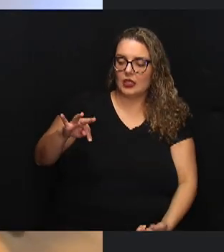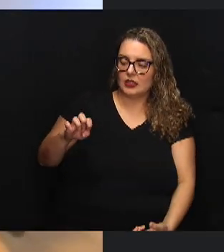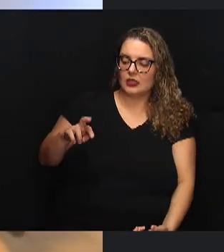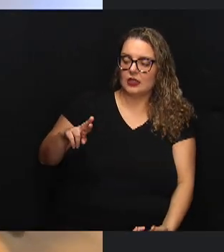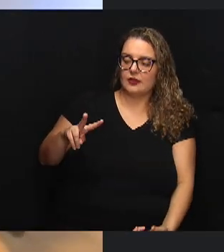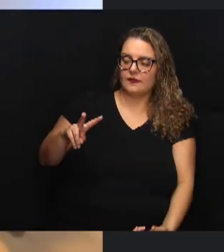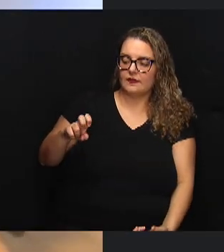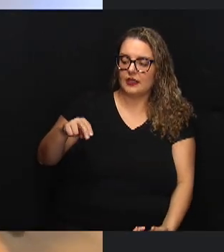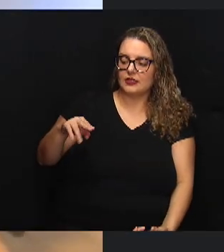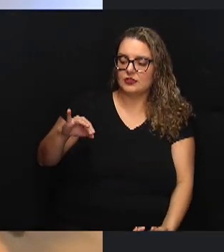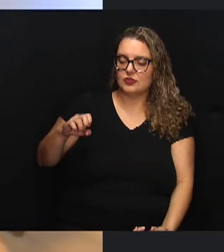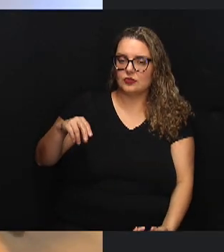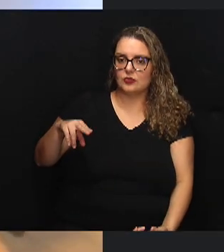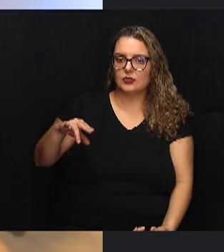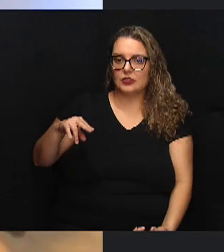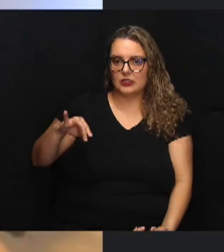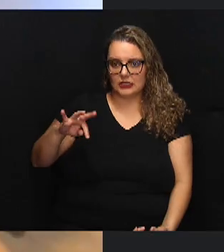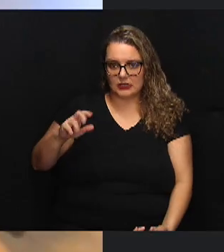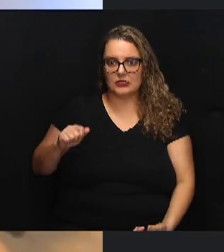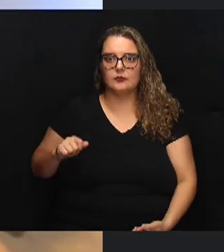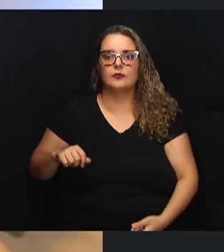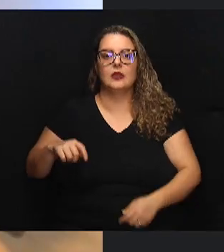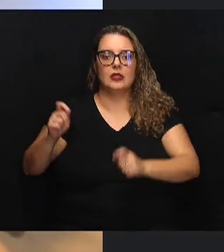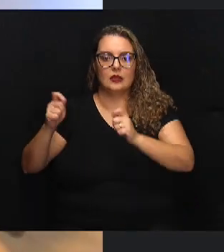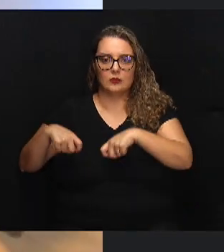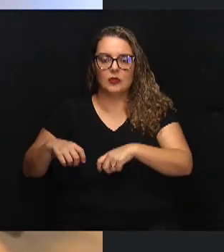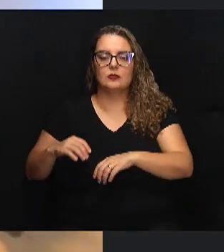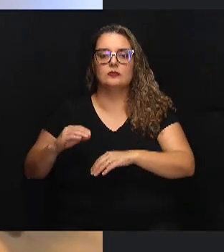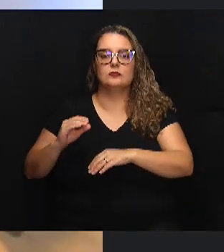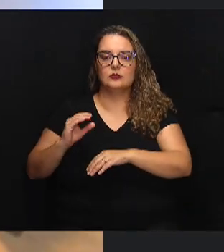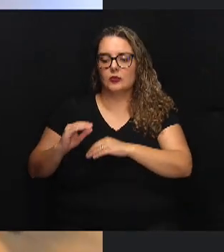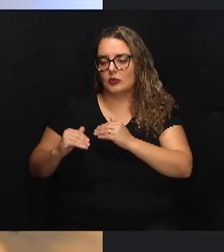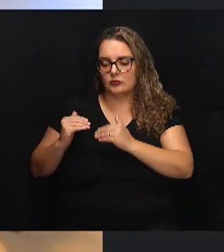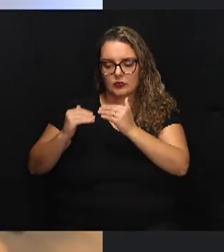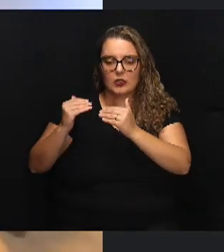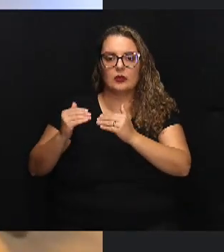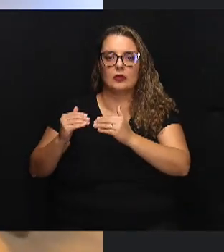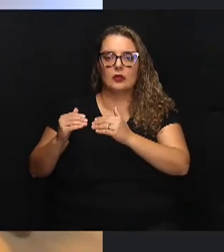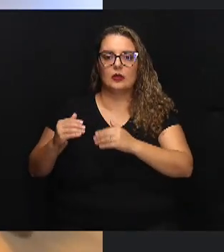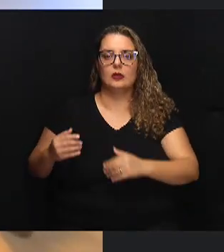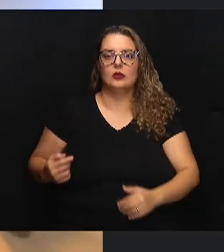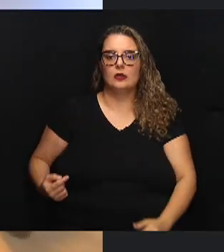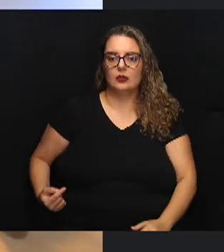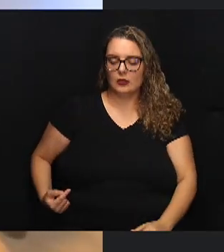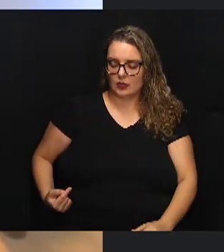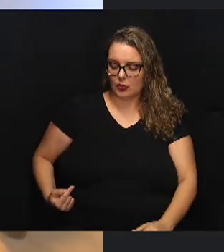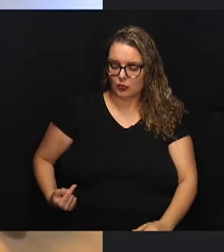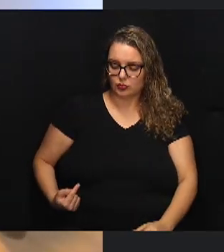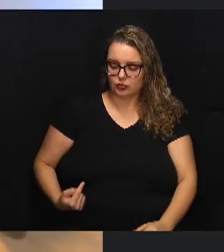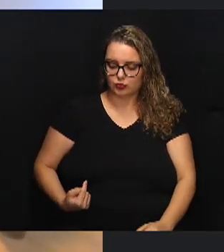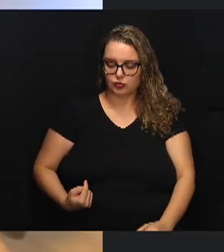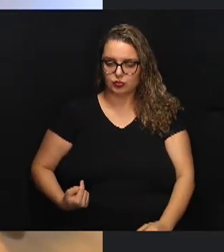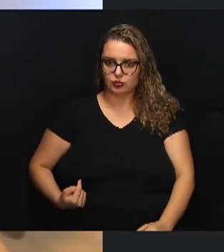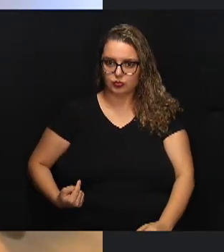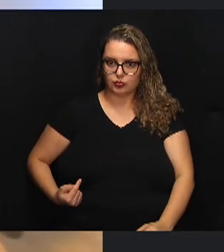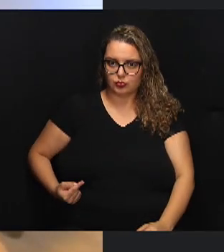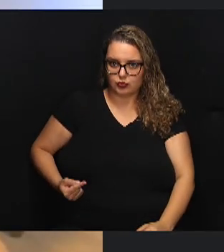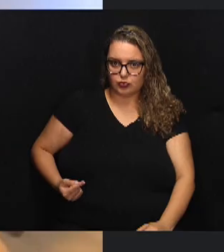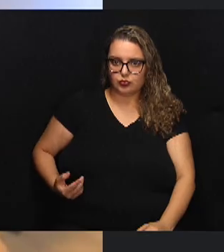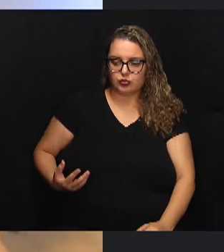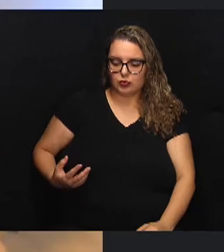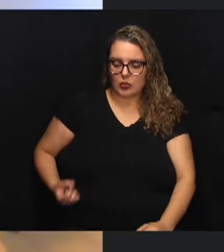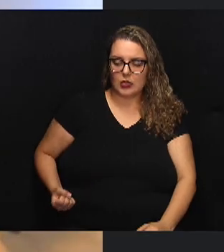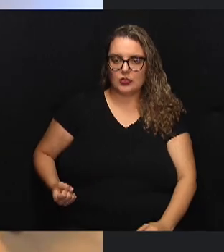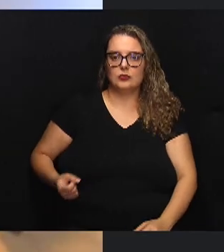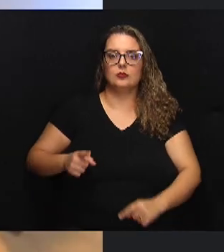um especialista capacitado para fazer esse tipo de procedimento, onde ele guia a agulha que vai fazer a retirada do material